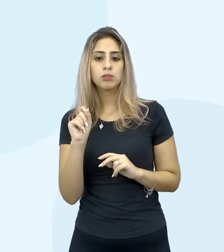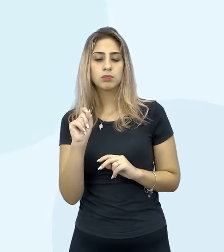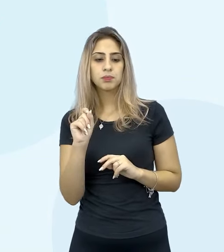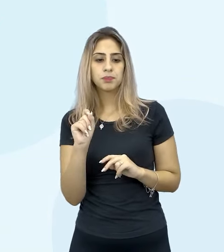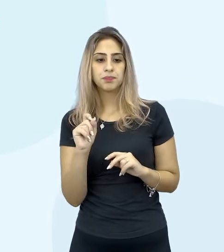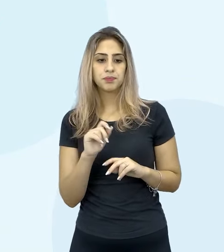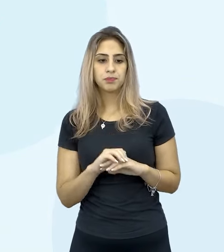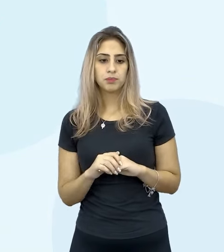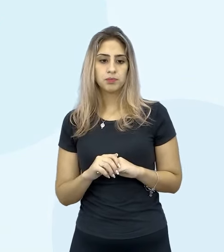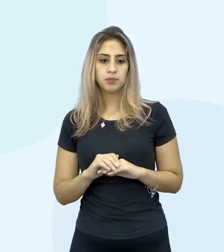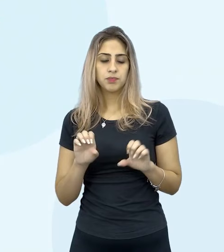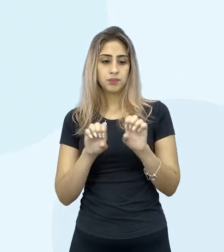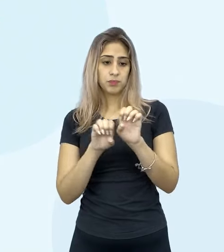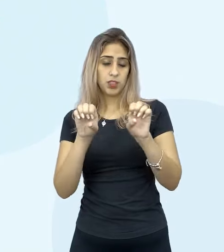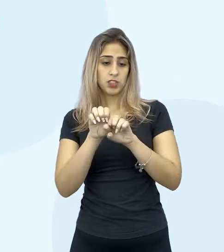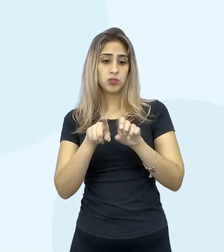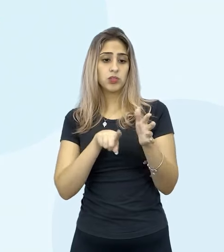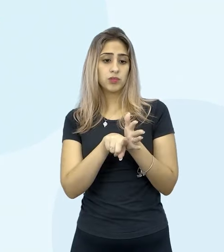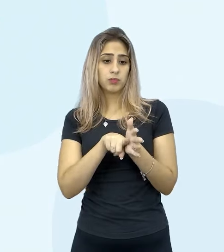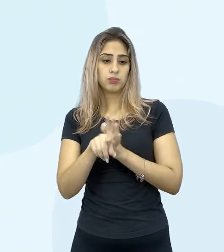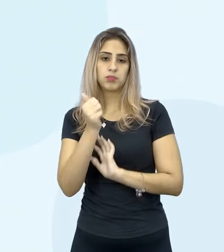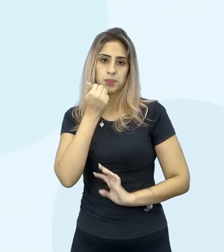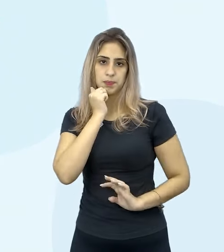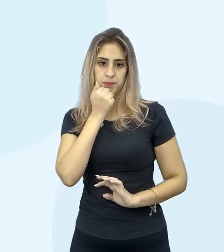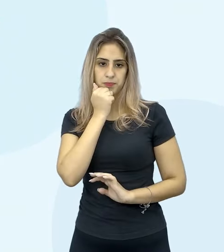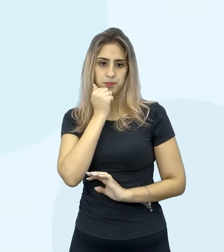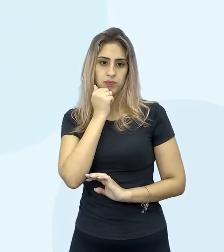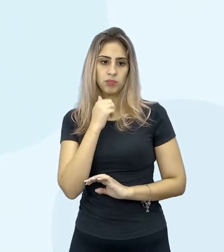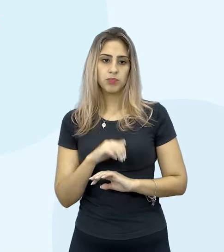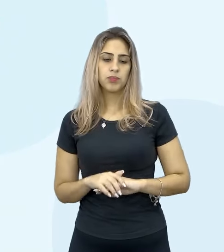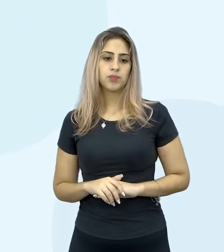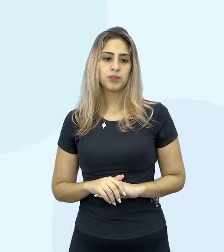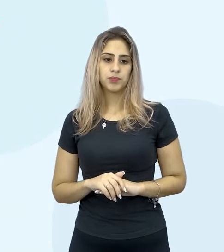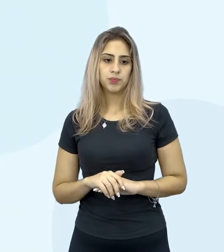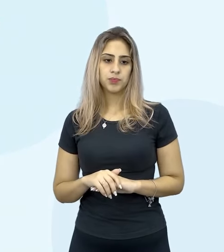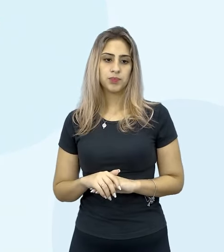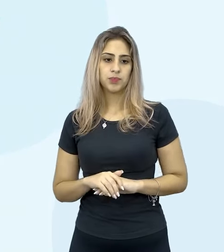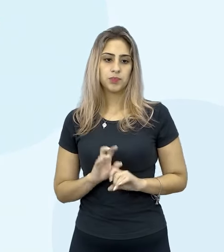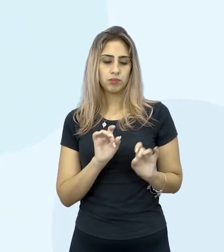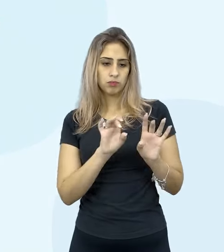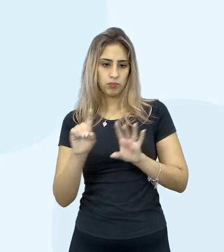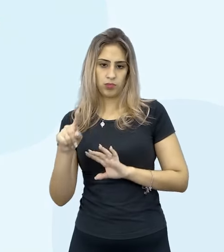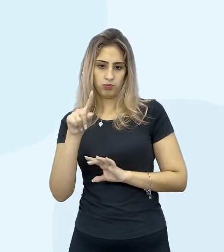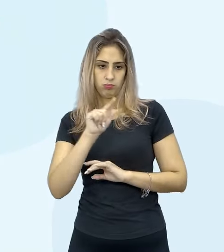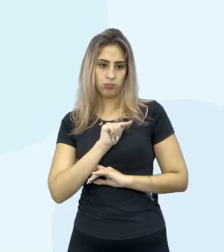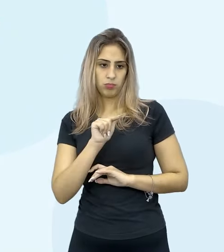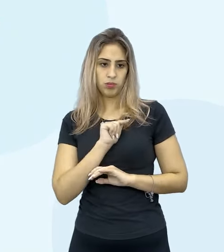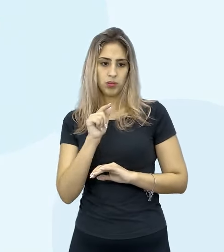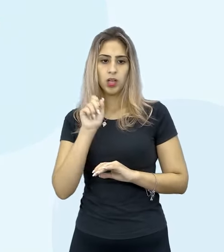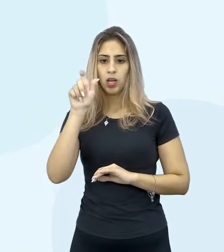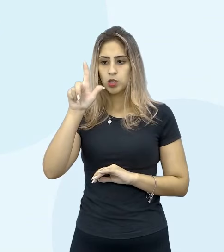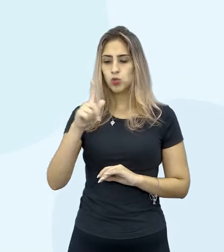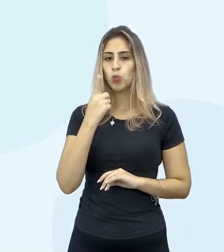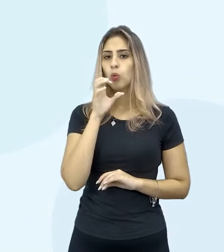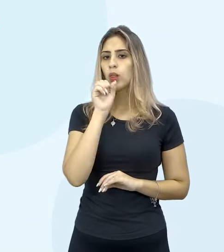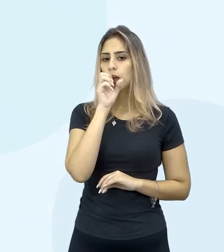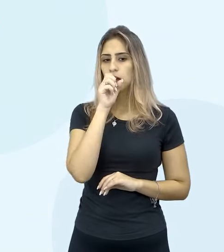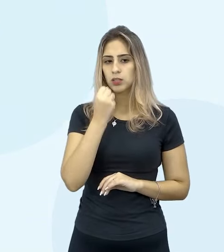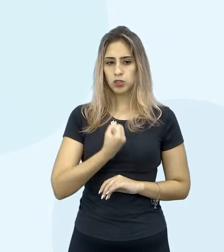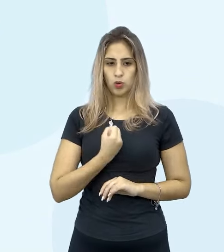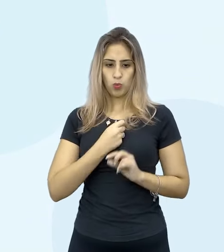Faz parte do eixo de investigação científica. Então, cada item aí desse código, que aparece tanto em azul e em laranja,